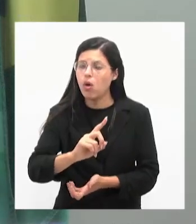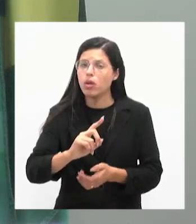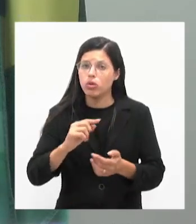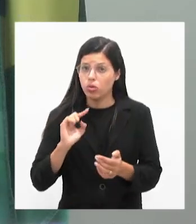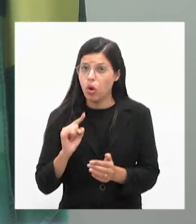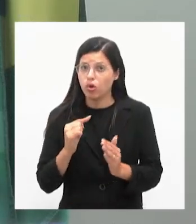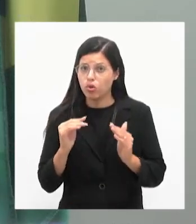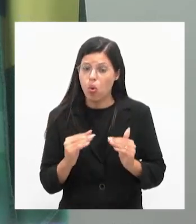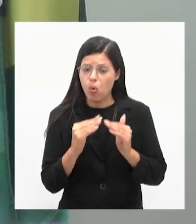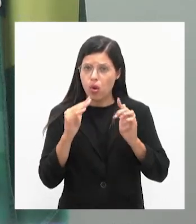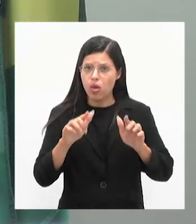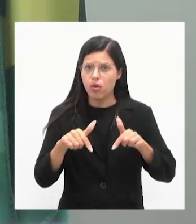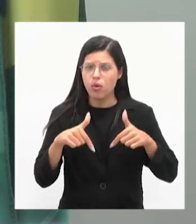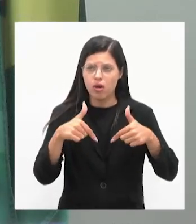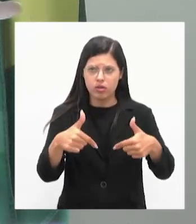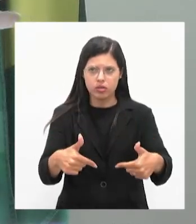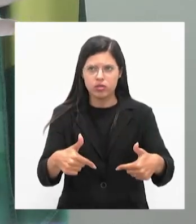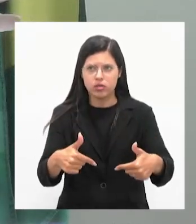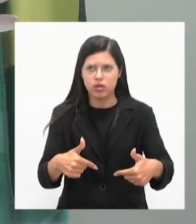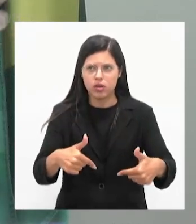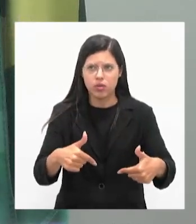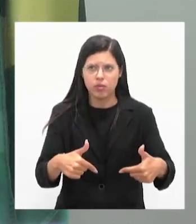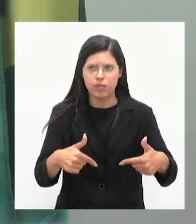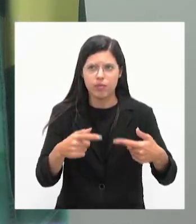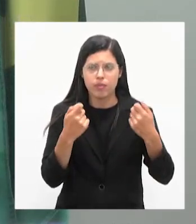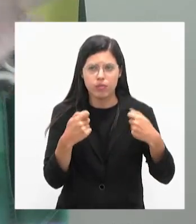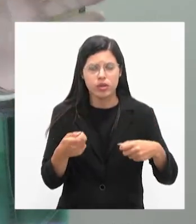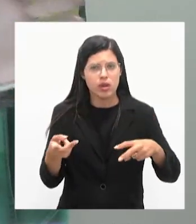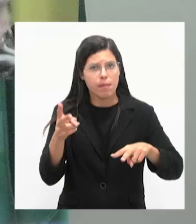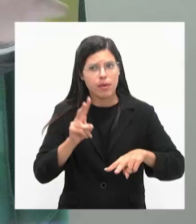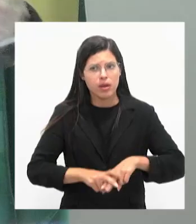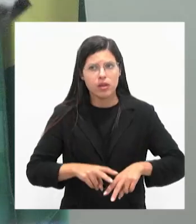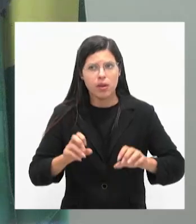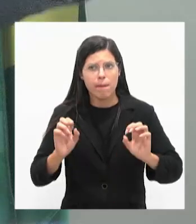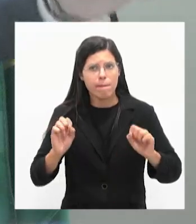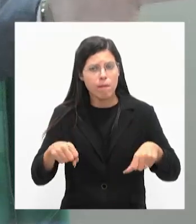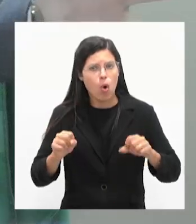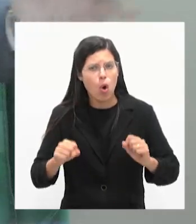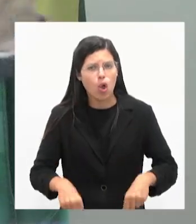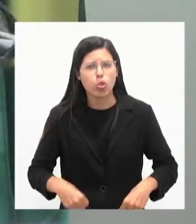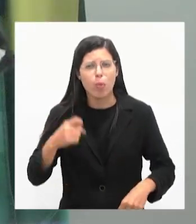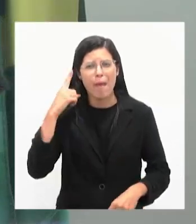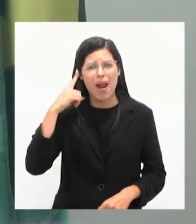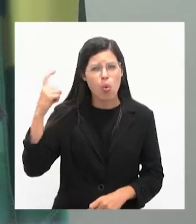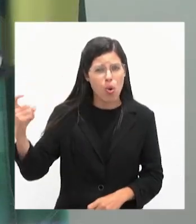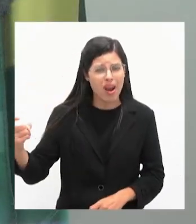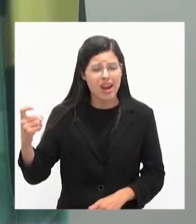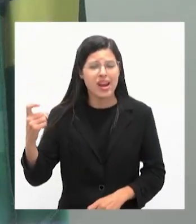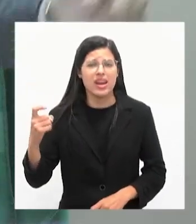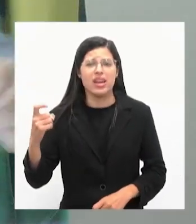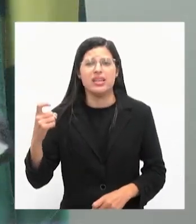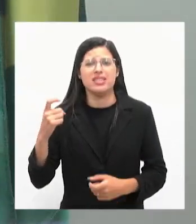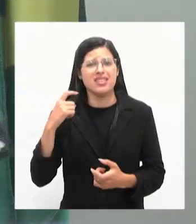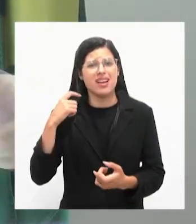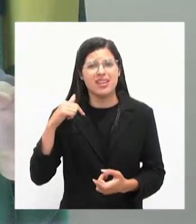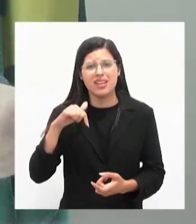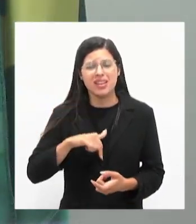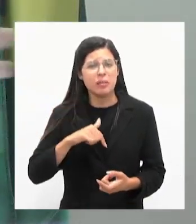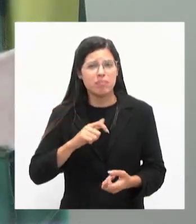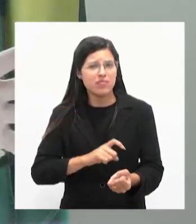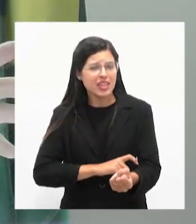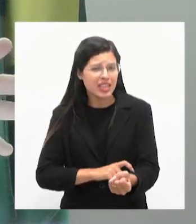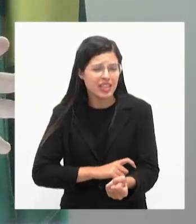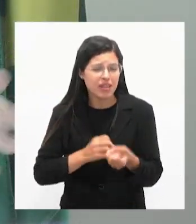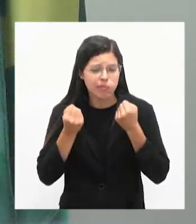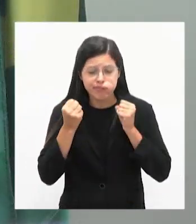operações. O que tem que prender é moto sem cano, descarga, essas motos barulhentas que perturbam o idoso, que perturbam o autista, que perturbam o animal. Tem